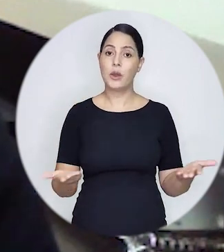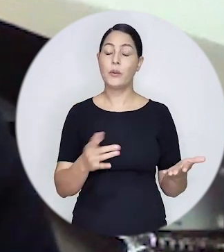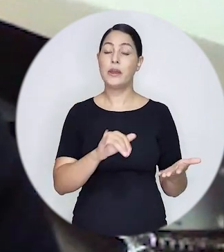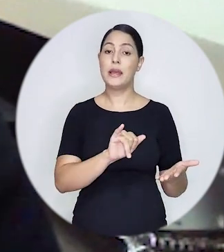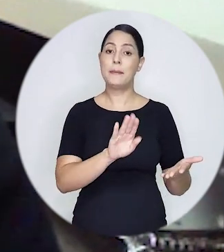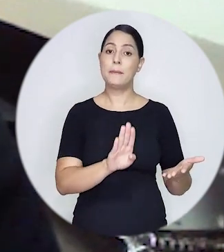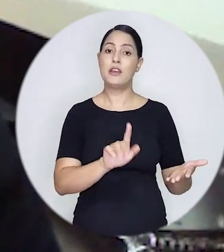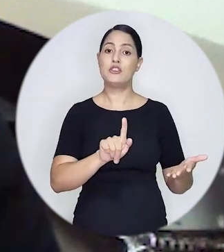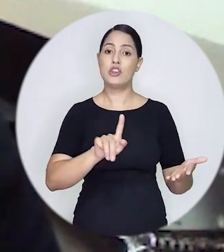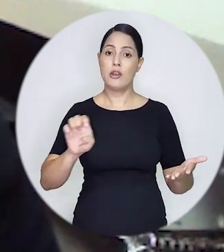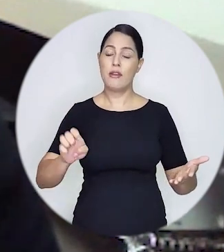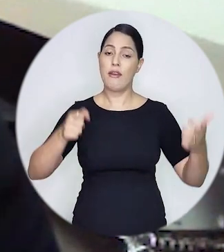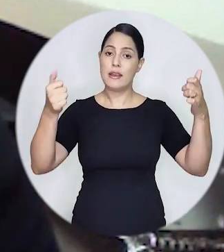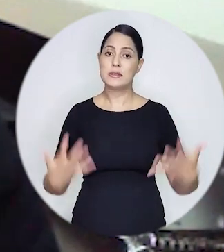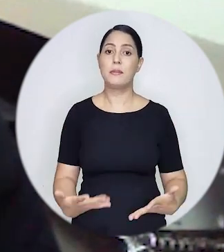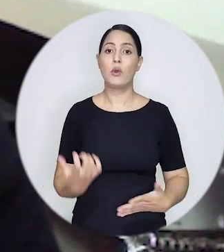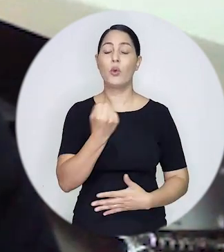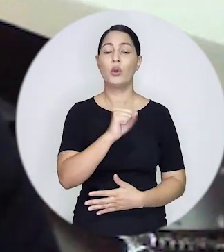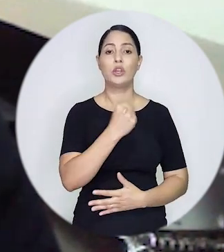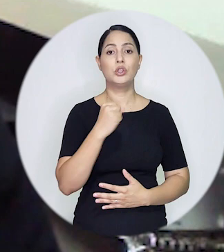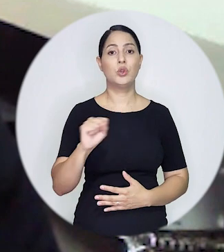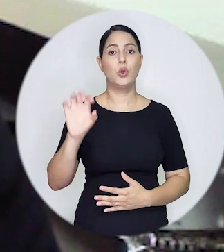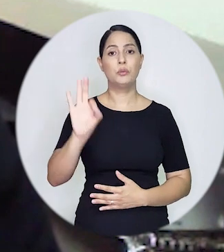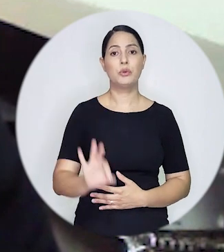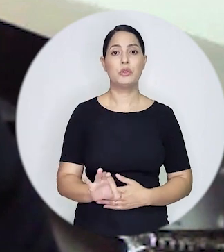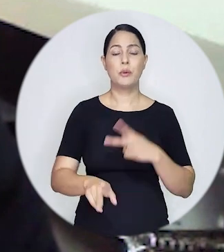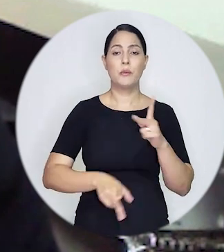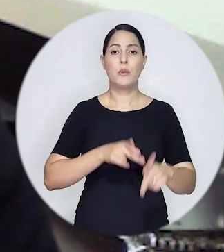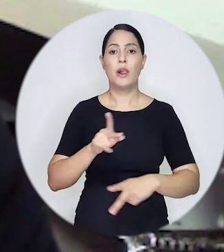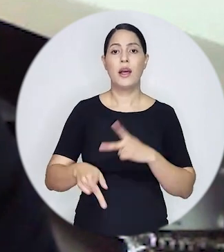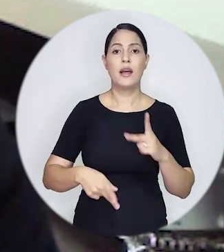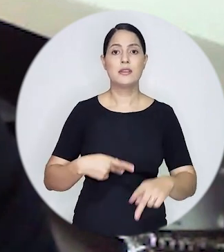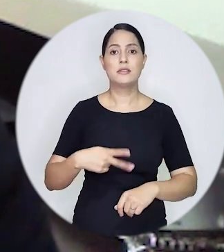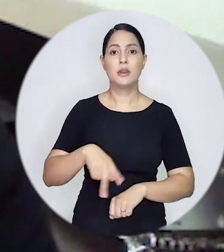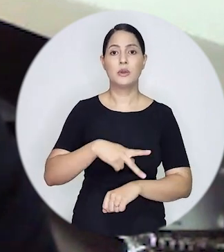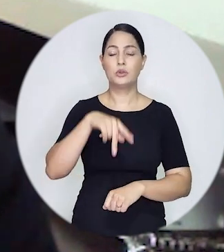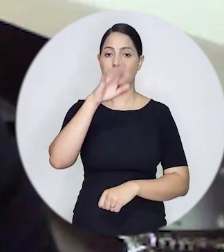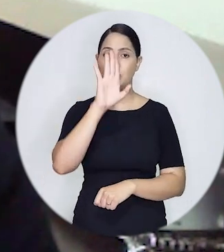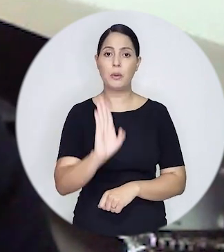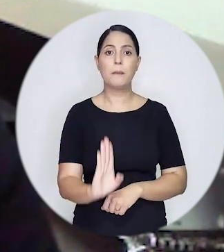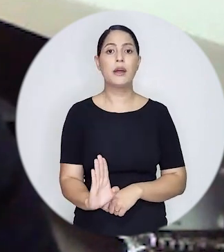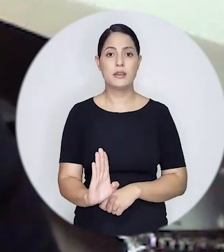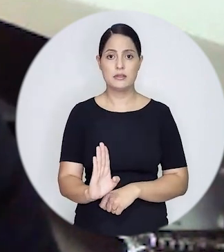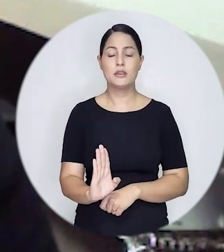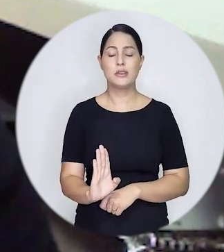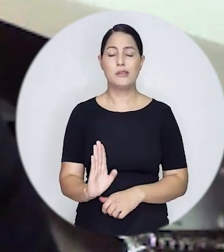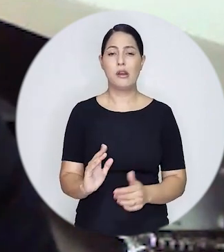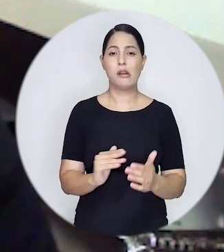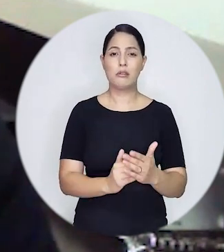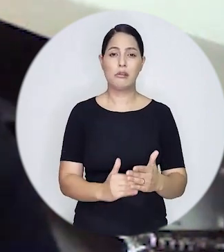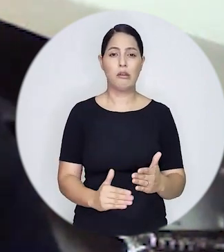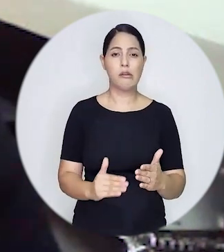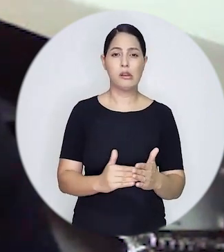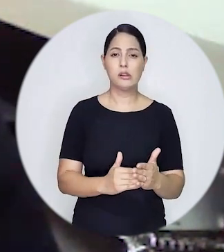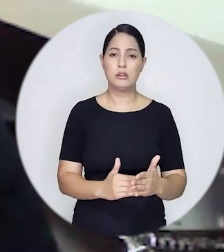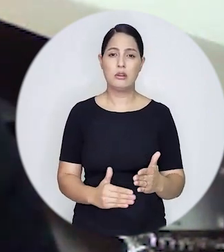disse, os números do IBGE demonstram que 88% da população brasileira ela